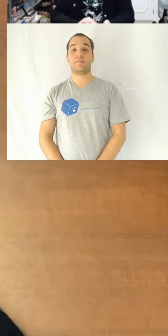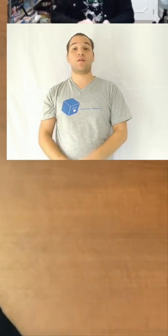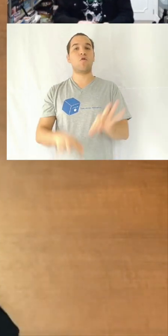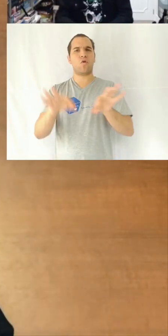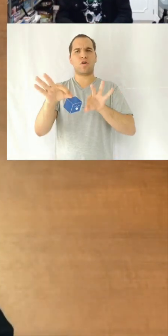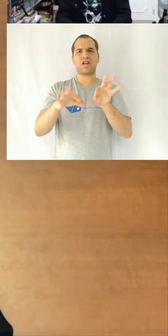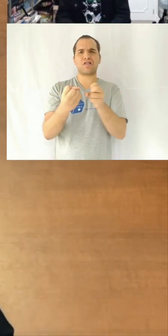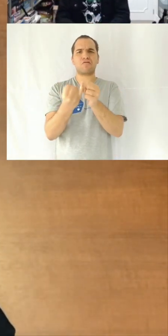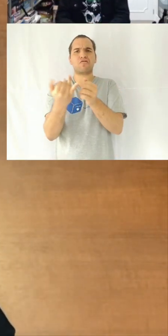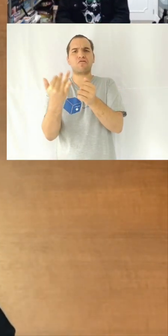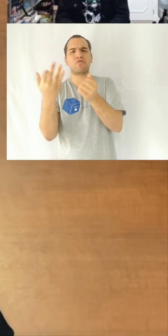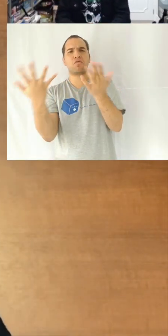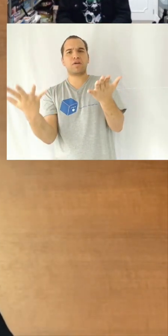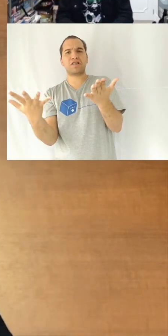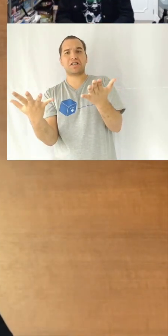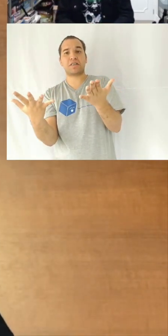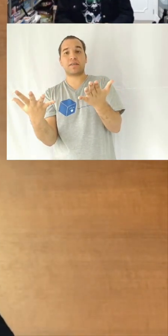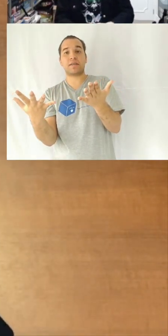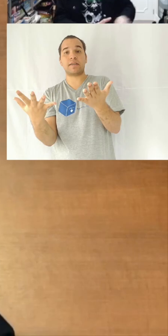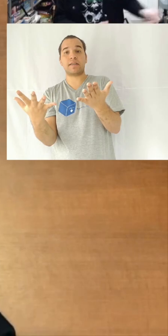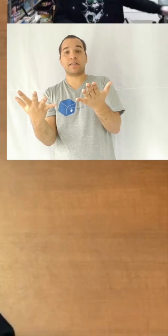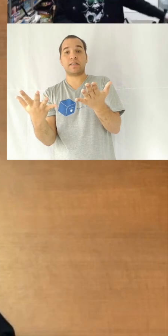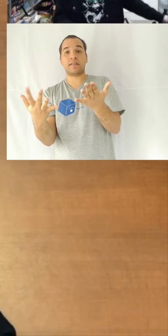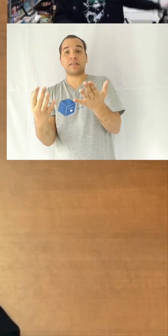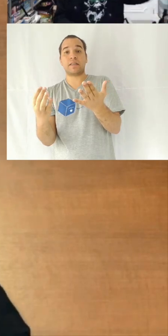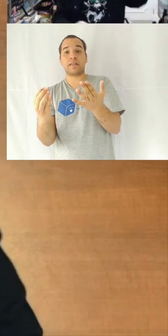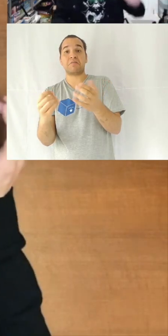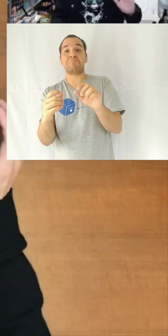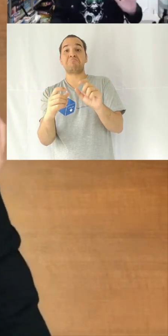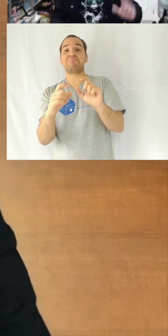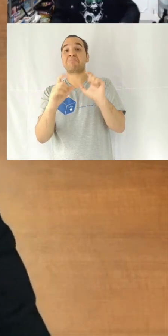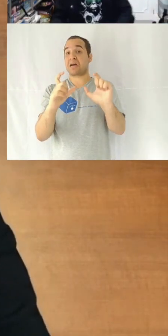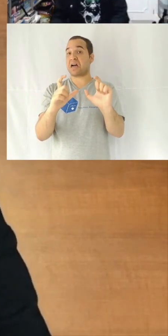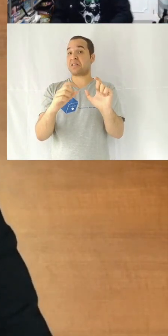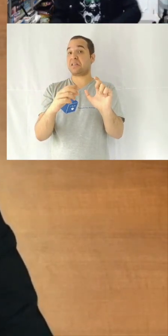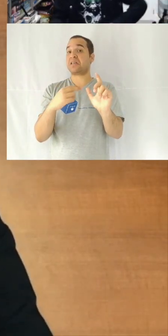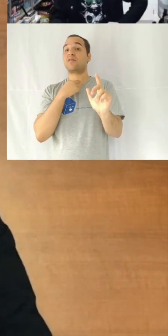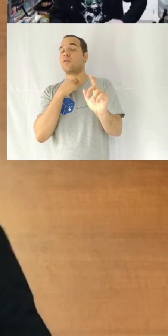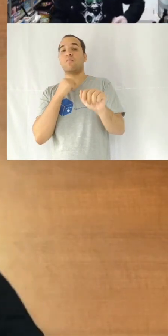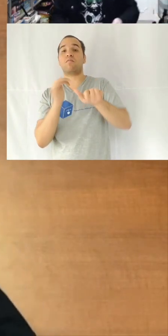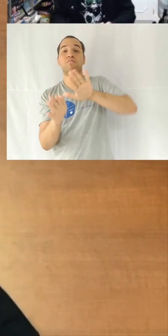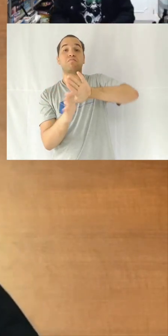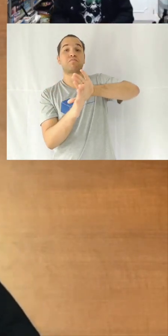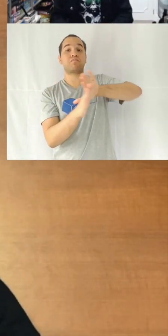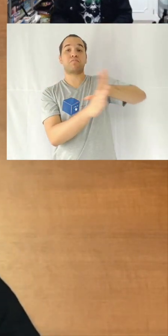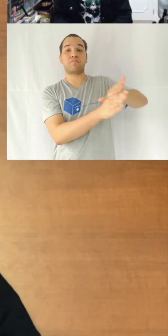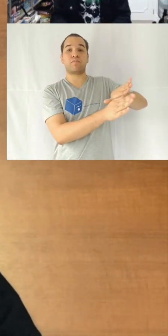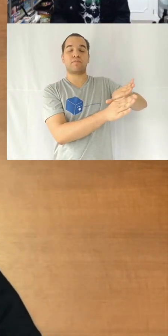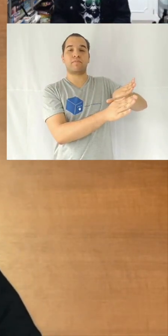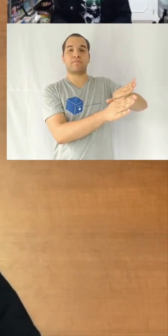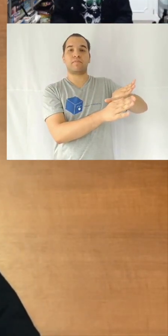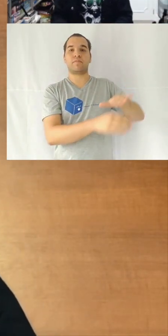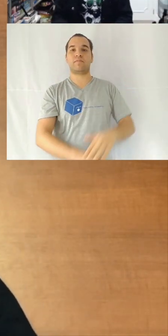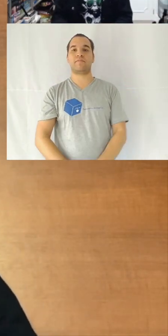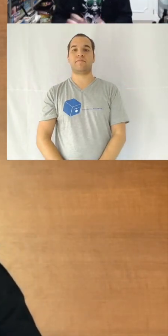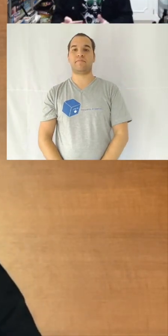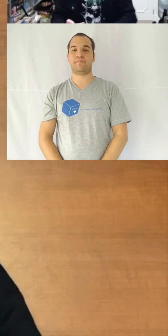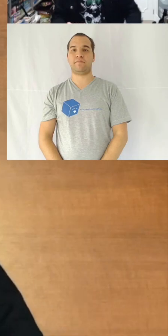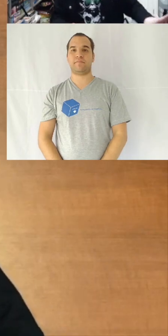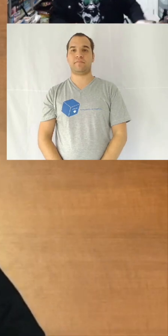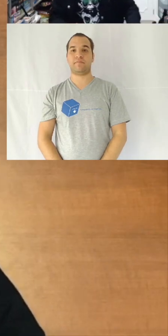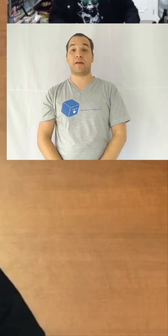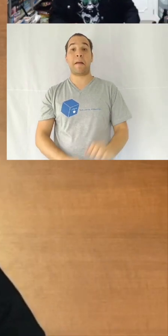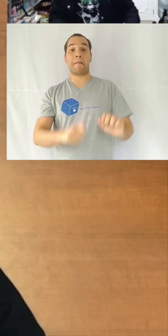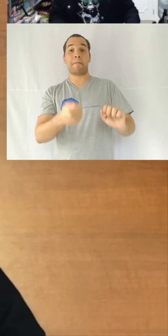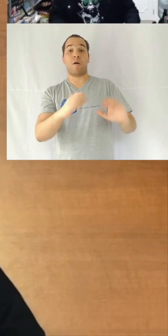As cartas que não entraram pela quantidade de jogadores, elas saem de jogo, você não vai precisar delas, tá? E aí o que você vai fazer é que você vai pegar essas